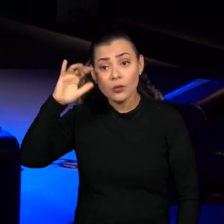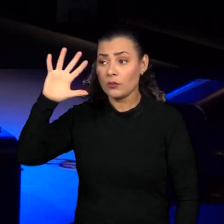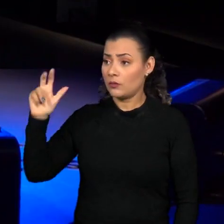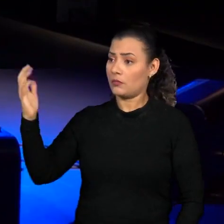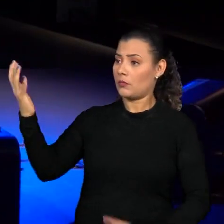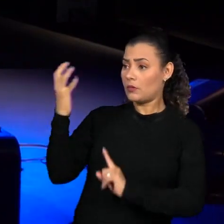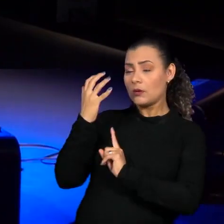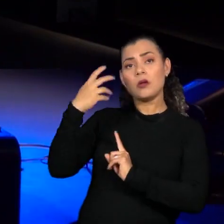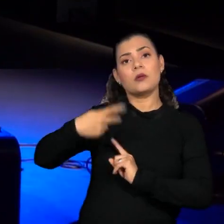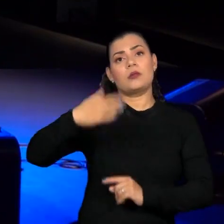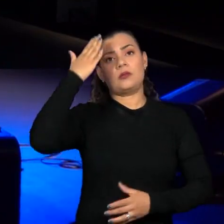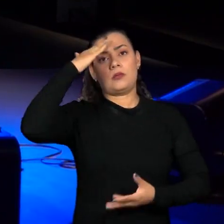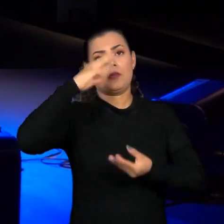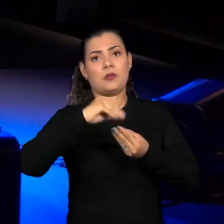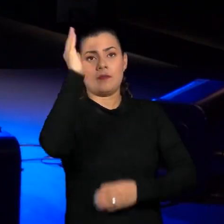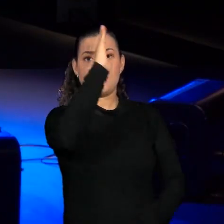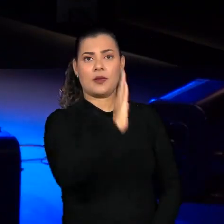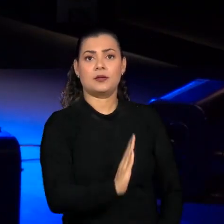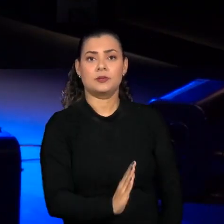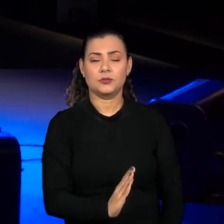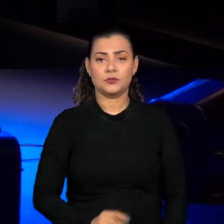Brasil.